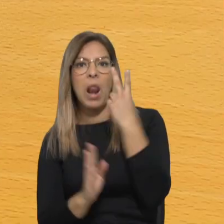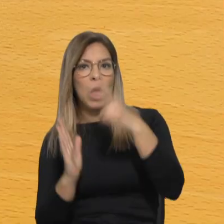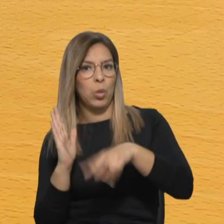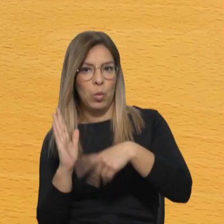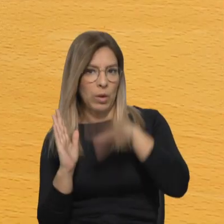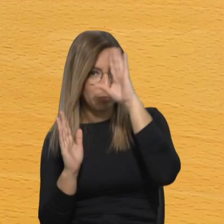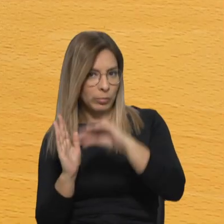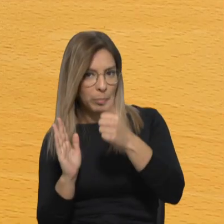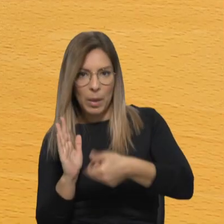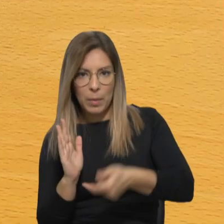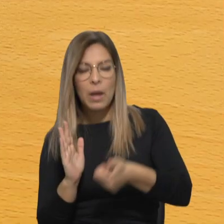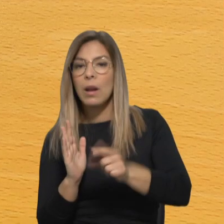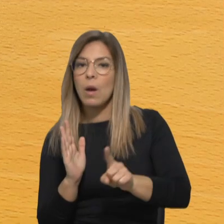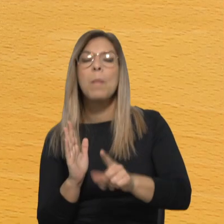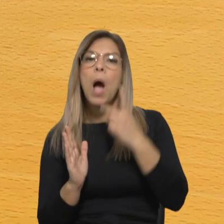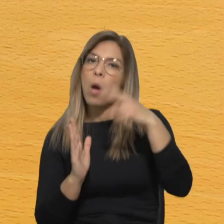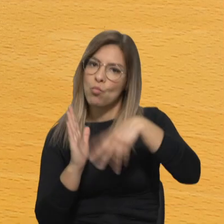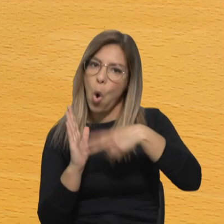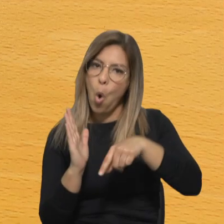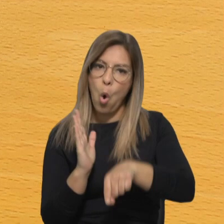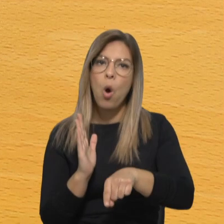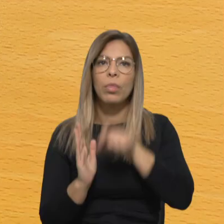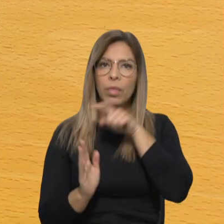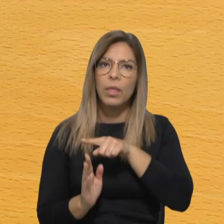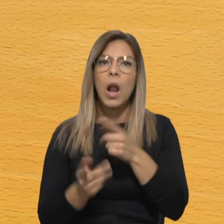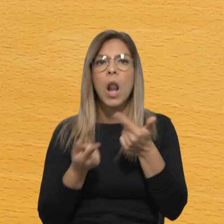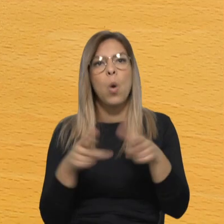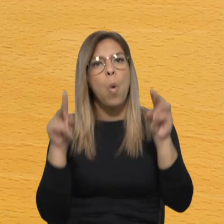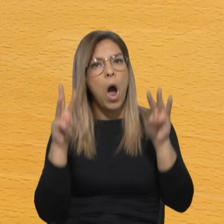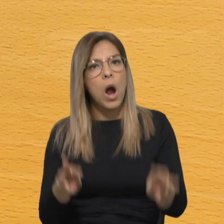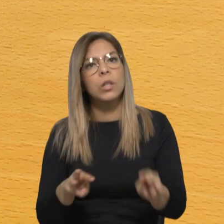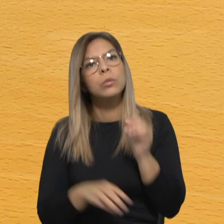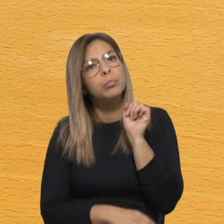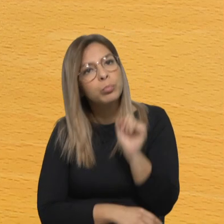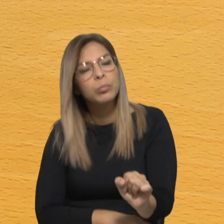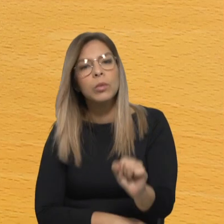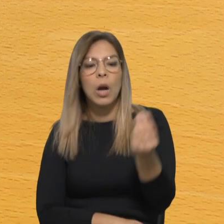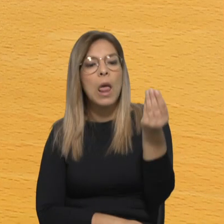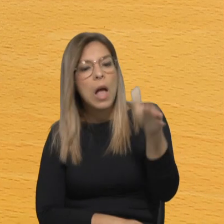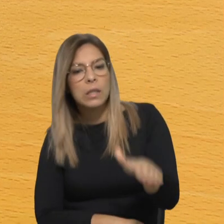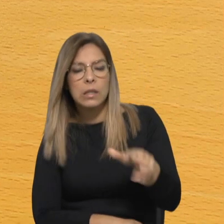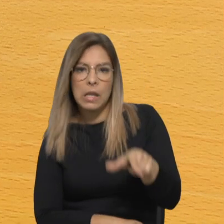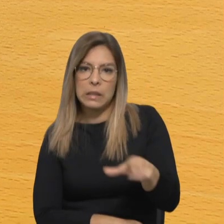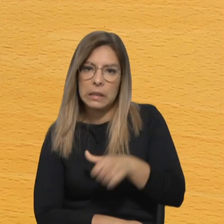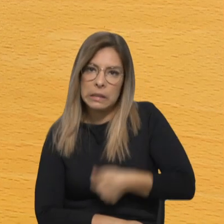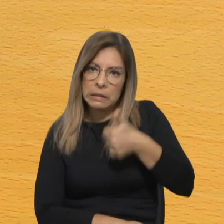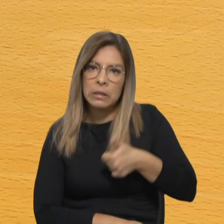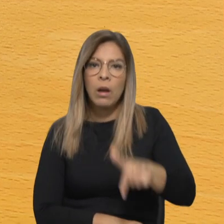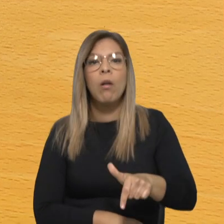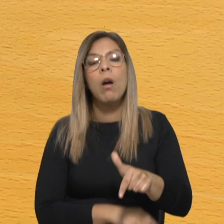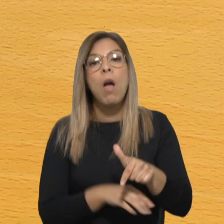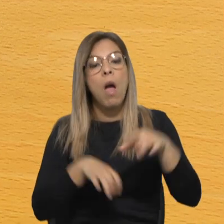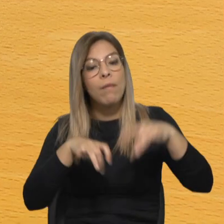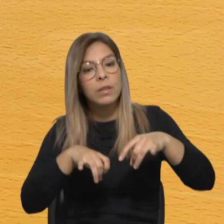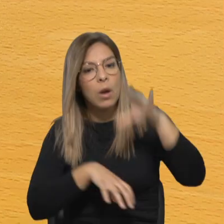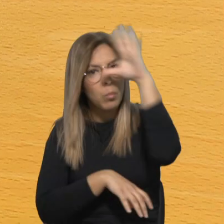É um livro pensado para crianças, portanto com uma linguagem adequada às crianças. É importante clarificar que fazer prevenção do abuso sexual